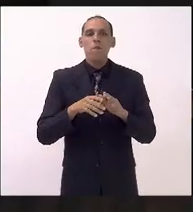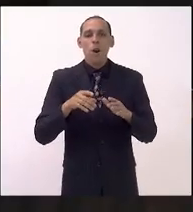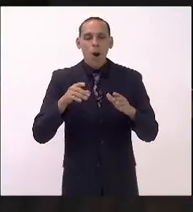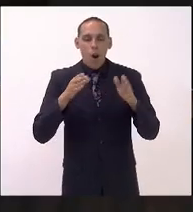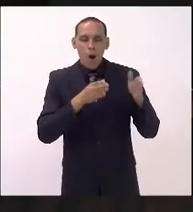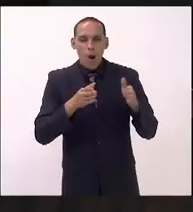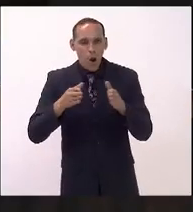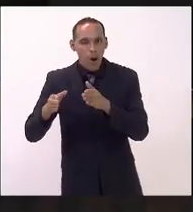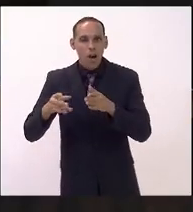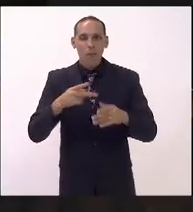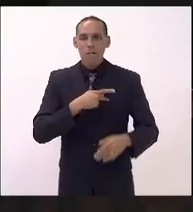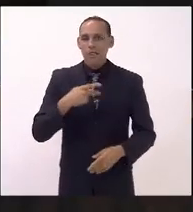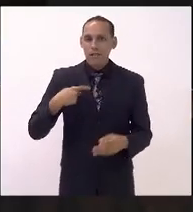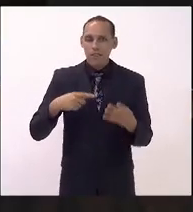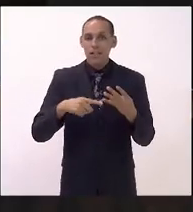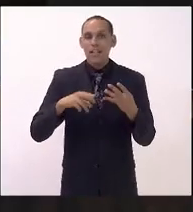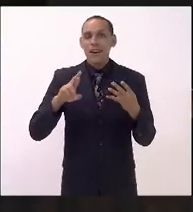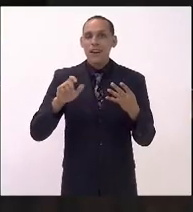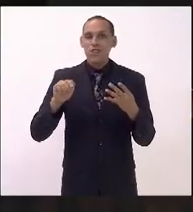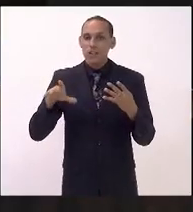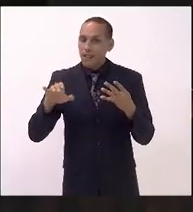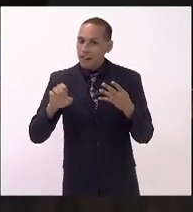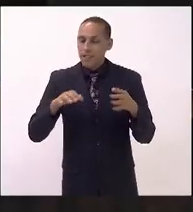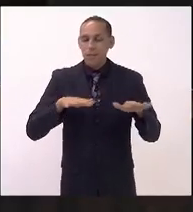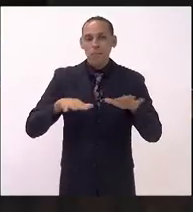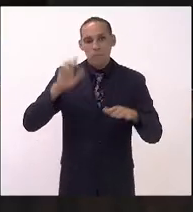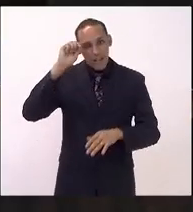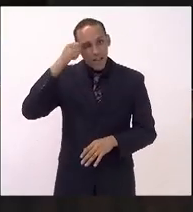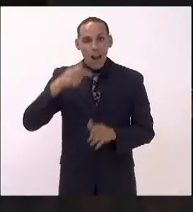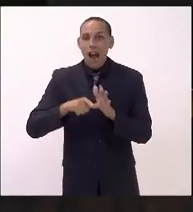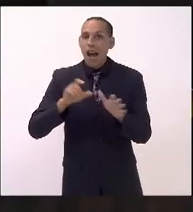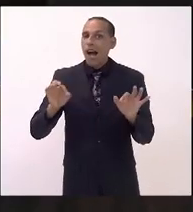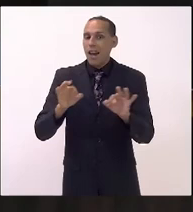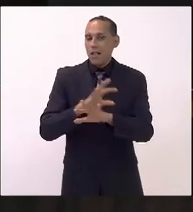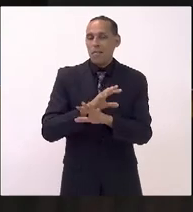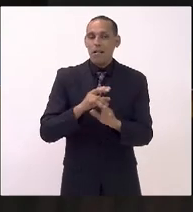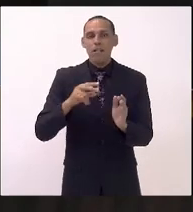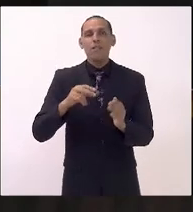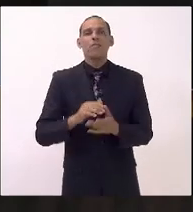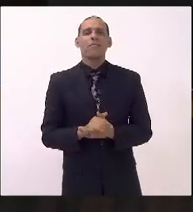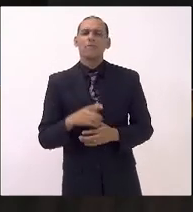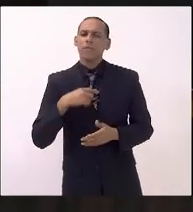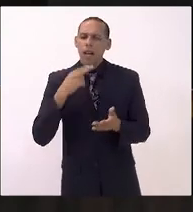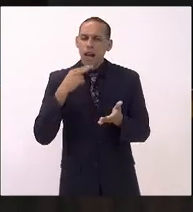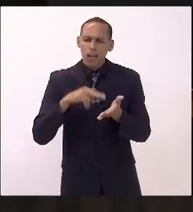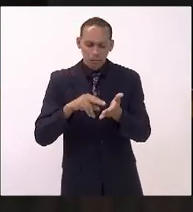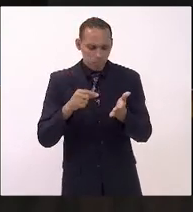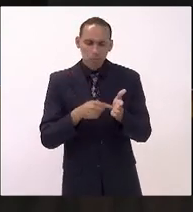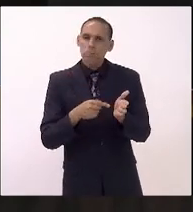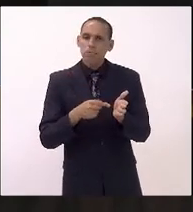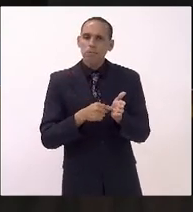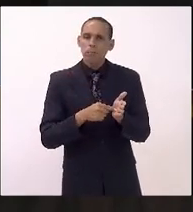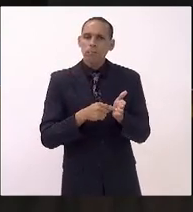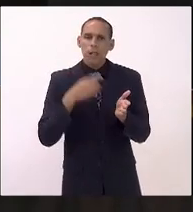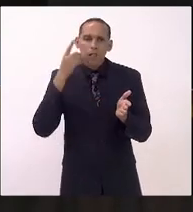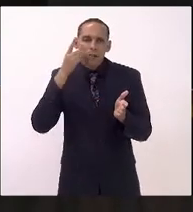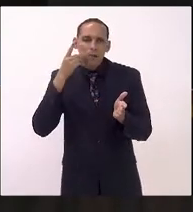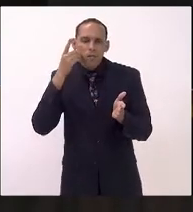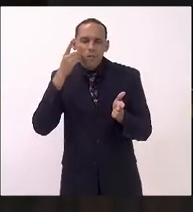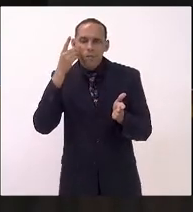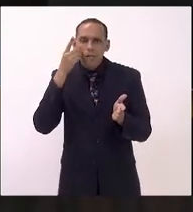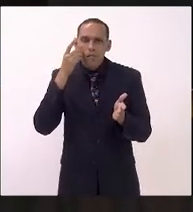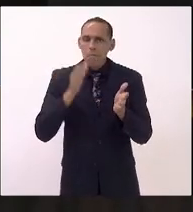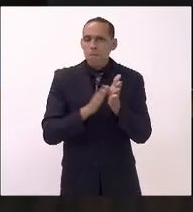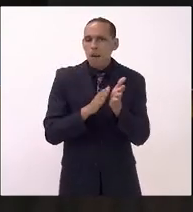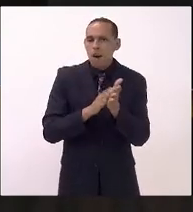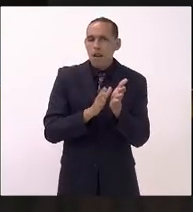Silva Pires, do Movimento Negro. E, antes de encerrar, leio aqui uma correspondência. Senhora deputada,